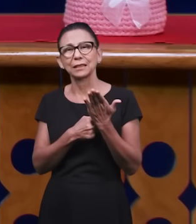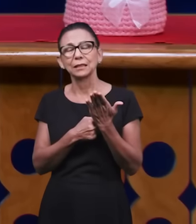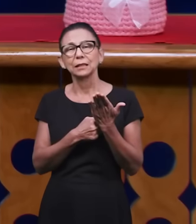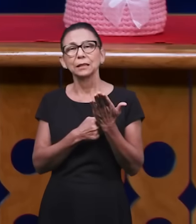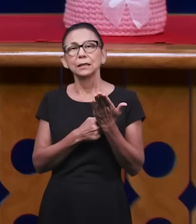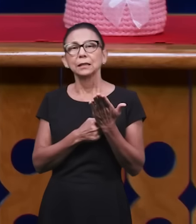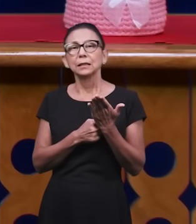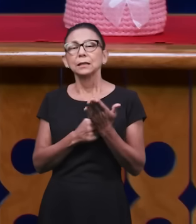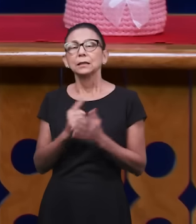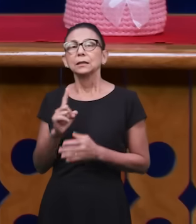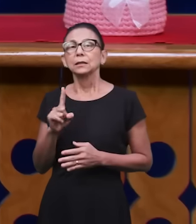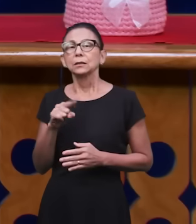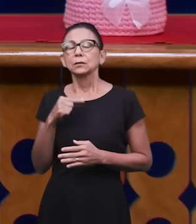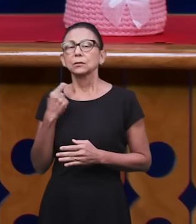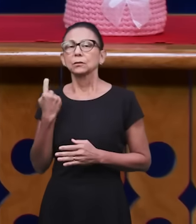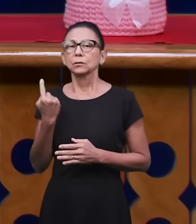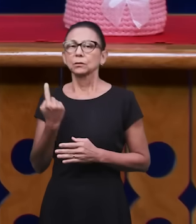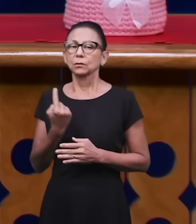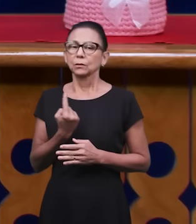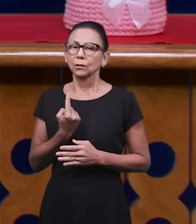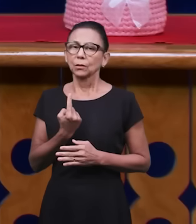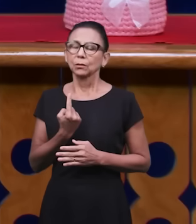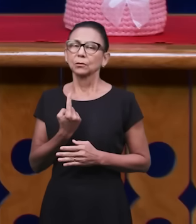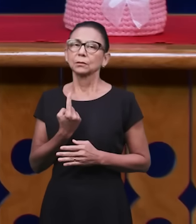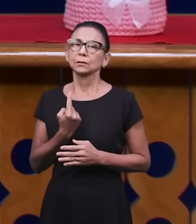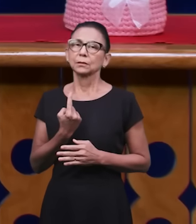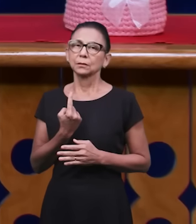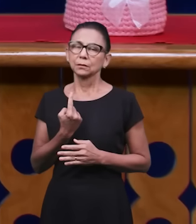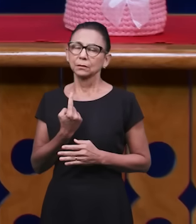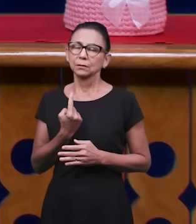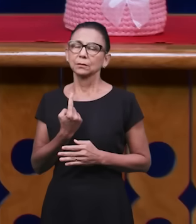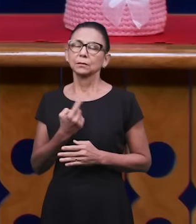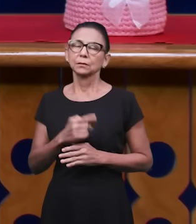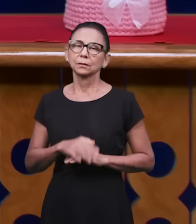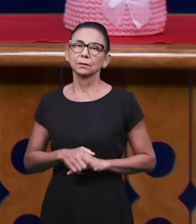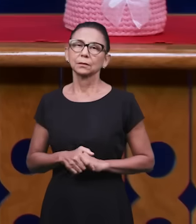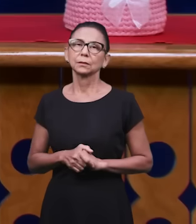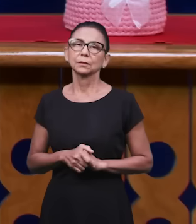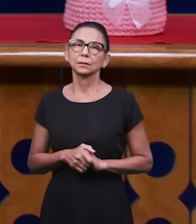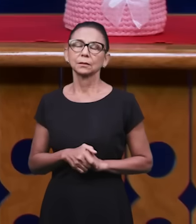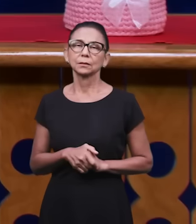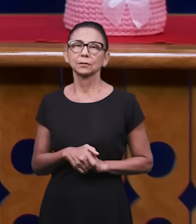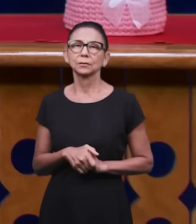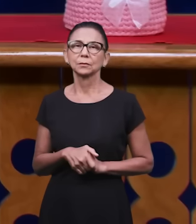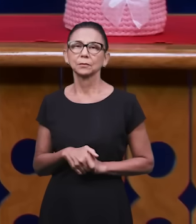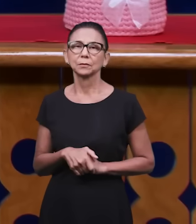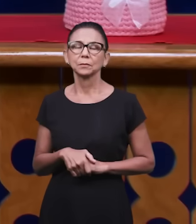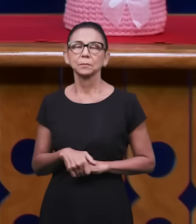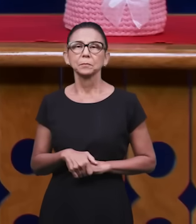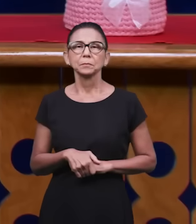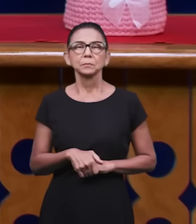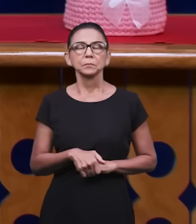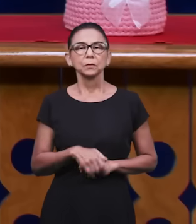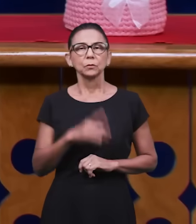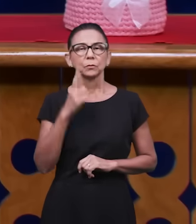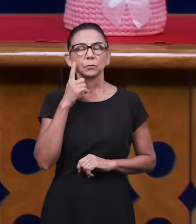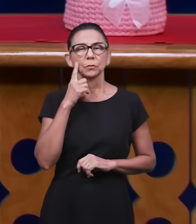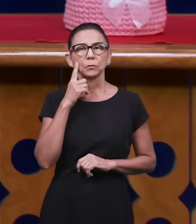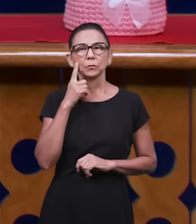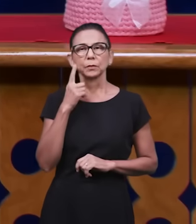atentar com mais prioridade para a última parte do versículo. Eu vou pedir para novamente os